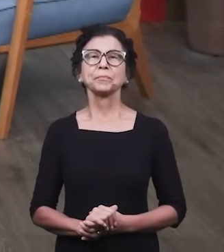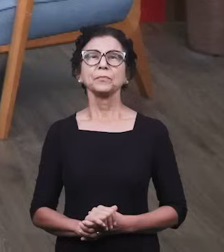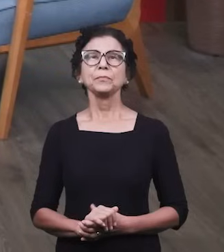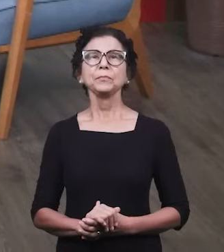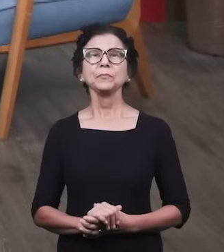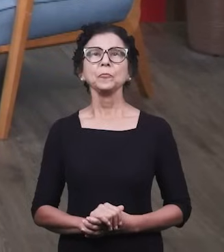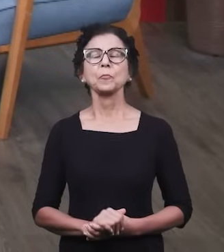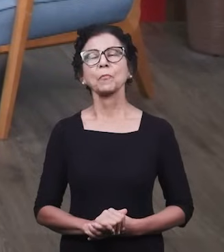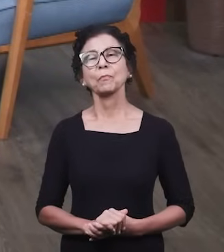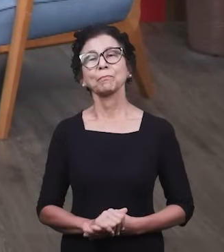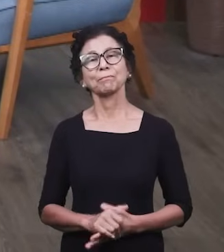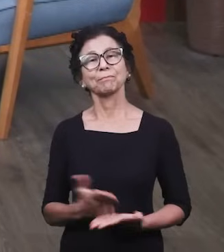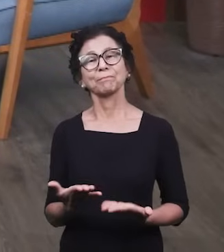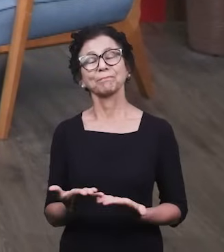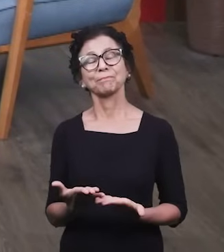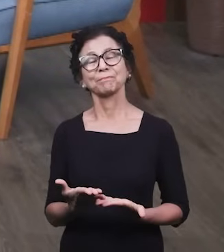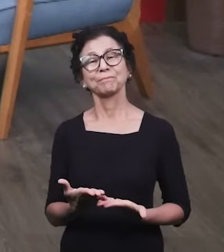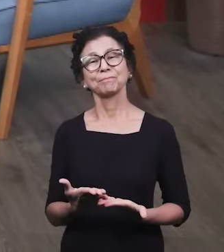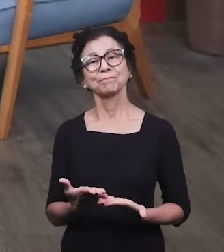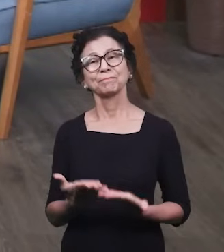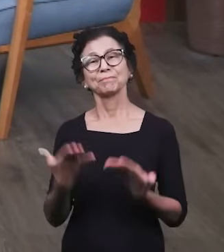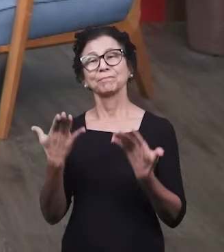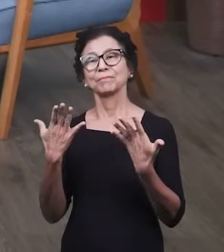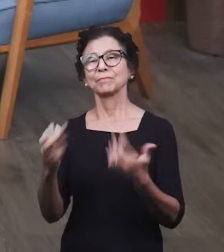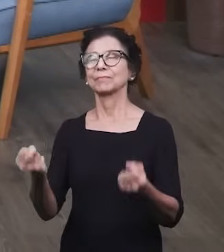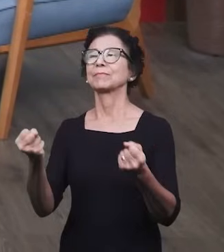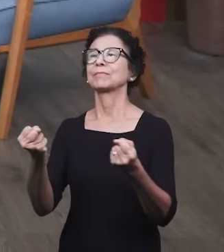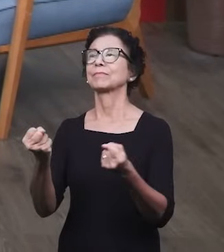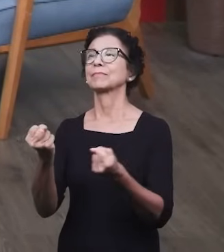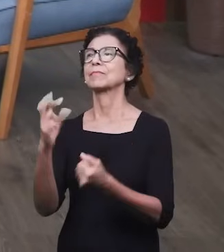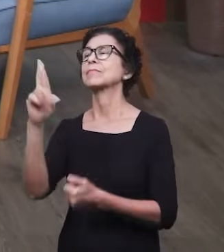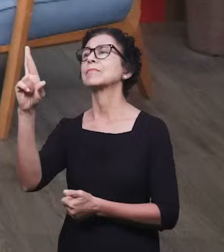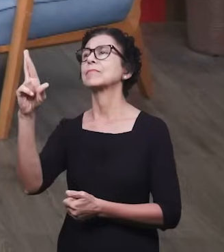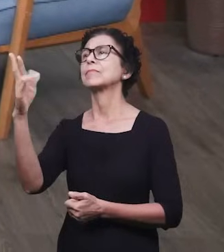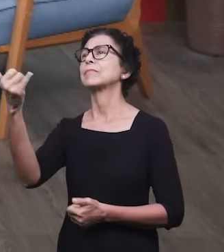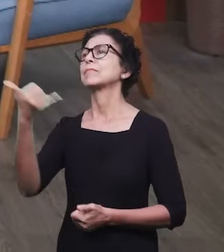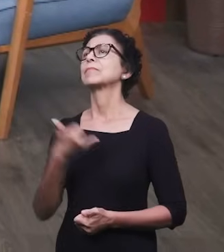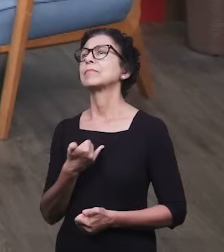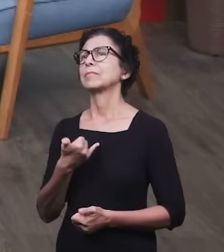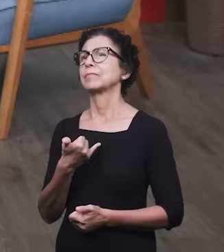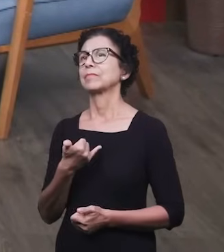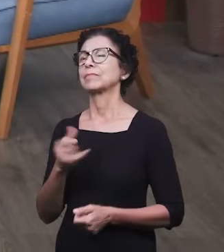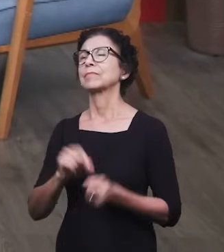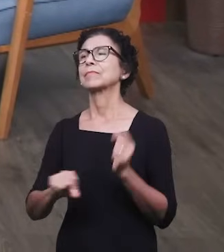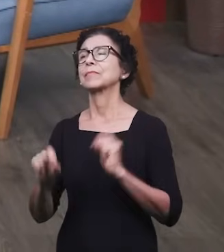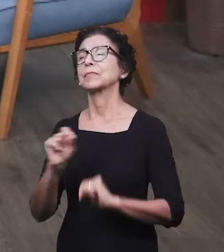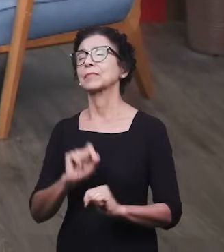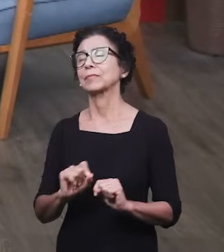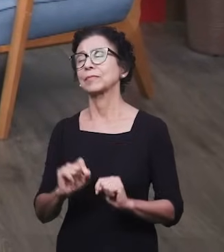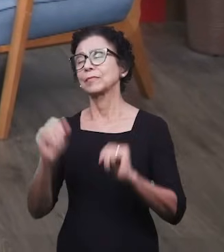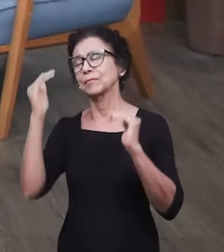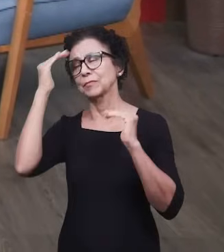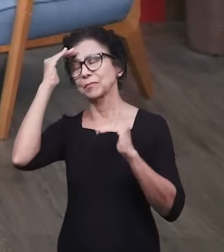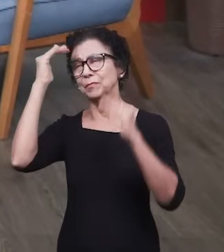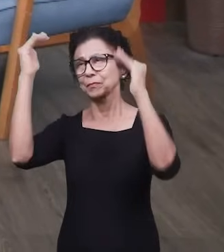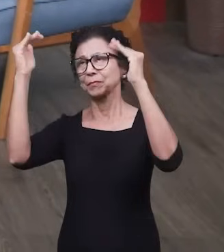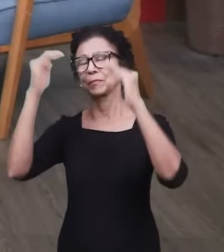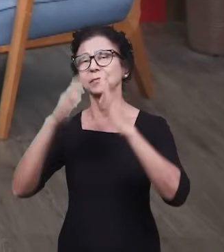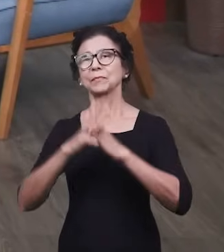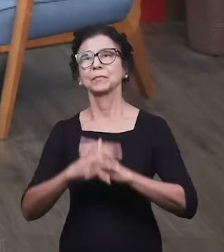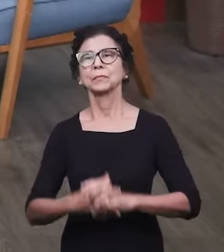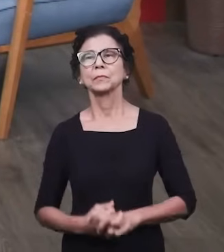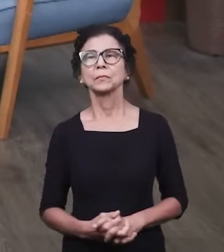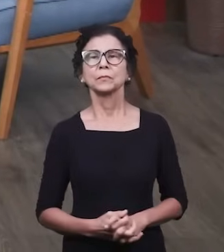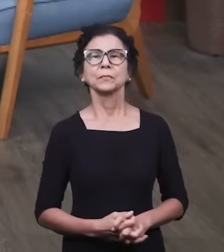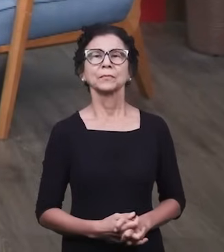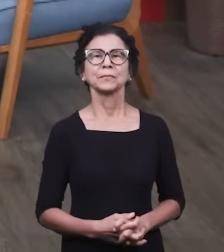fazer: aceitar o Senhor. Amém. Senhor, me diz o que é para fazer. E ele fez. E ele fez. Aí é viver de acordo com a